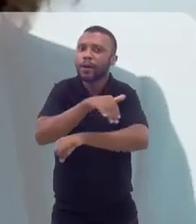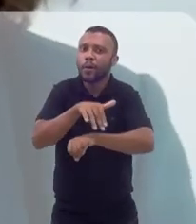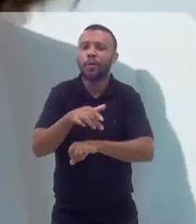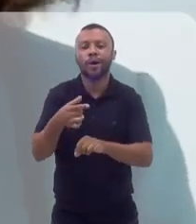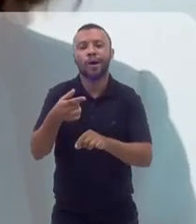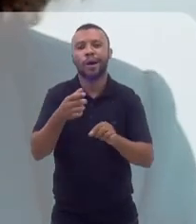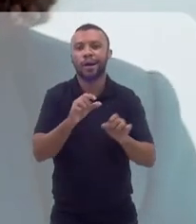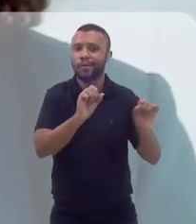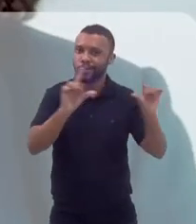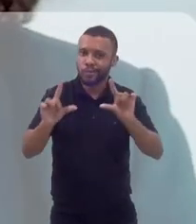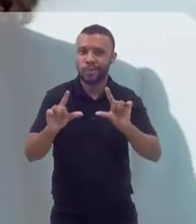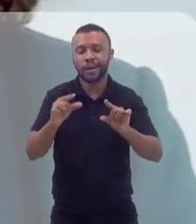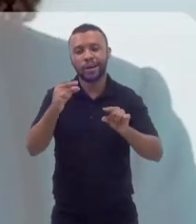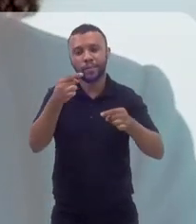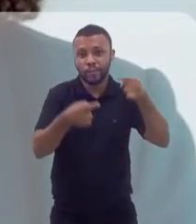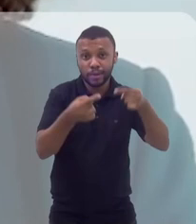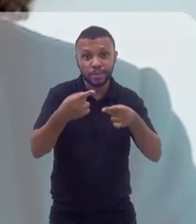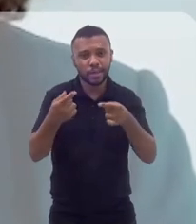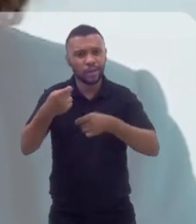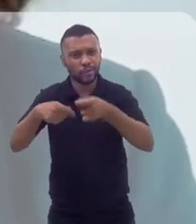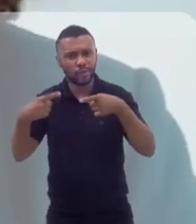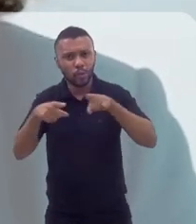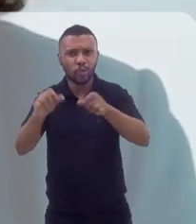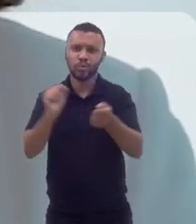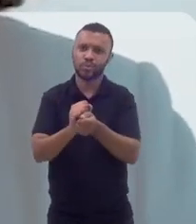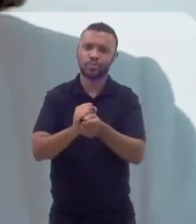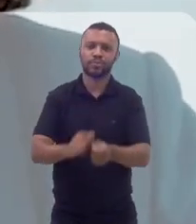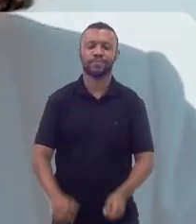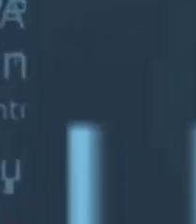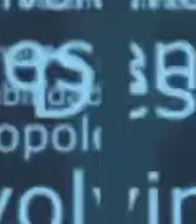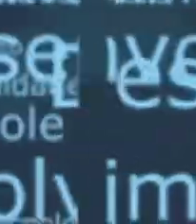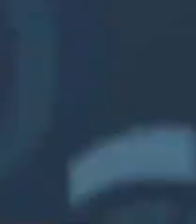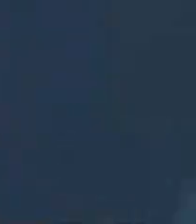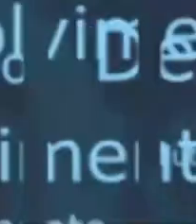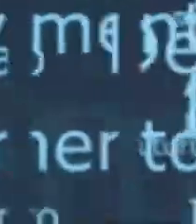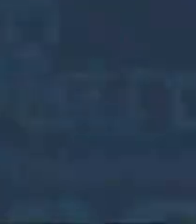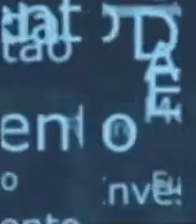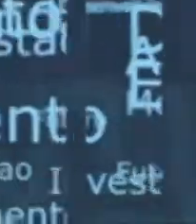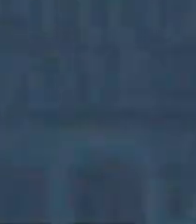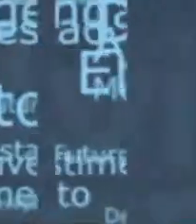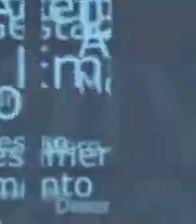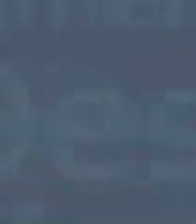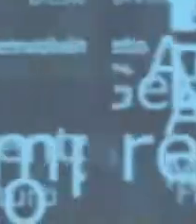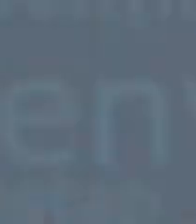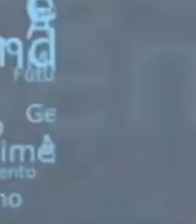dos blocos de rua. Não saia daí. Rio em Foco aqui. Política e economia caminham juntos.